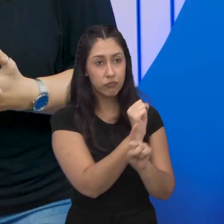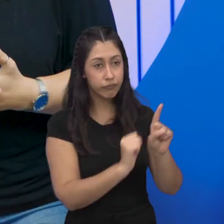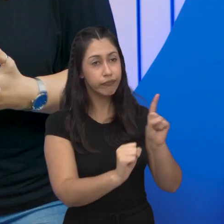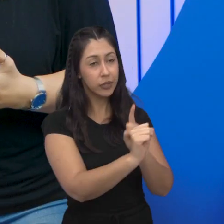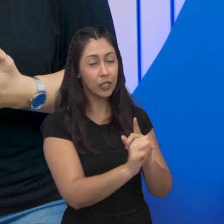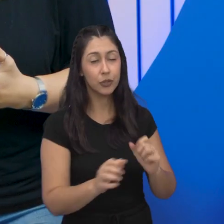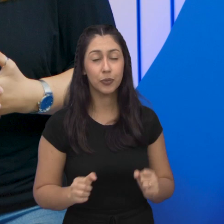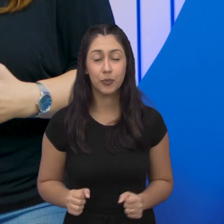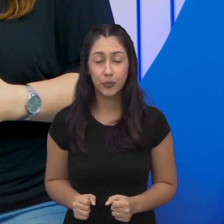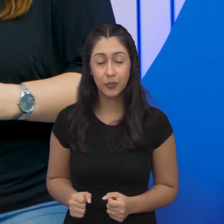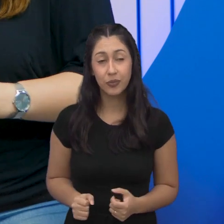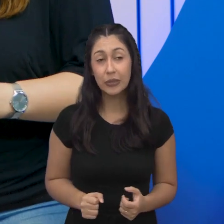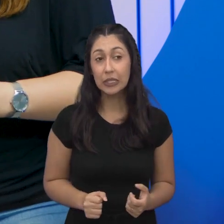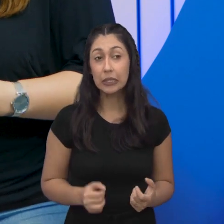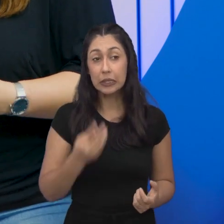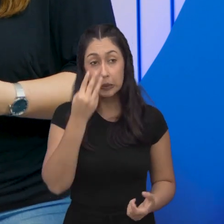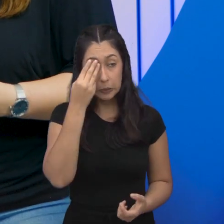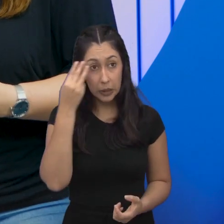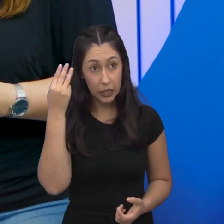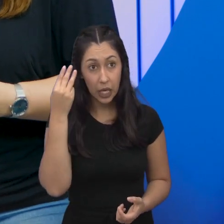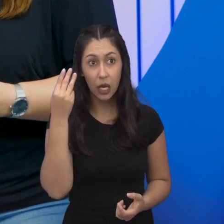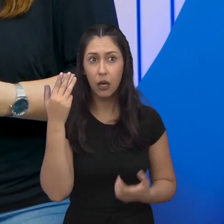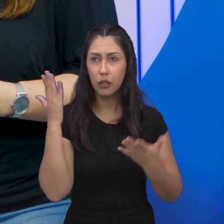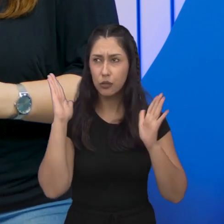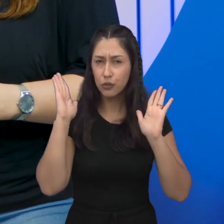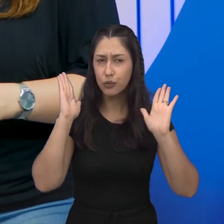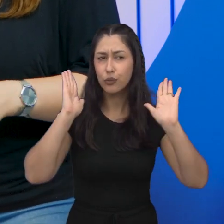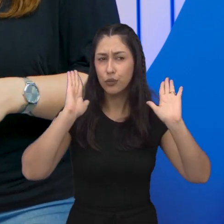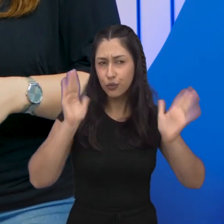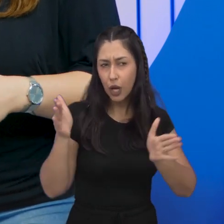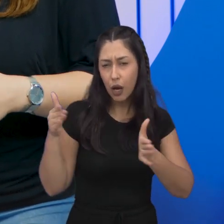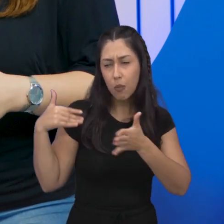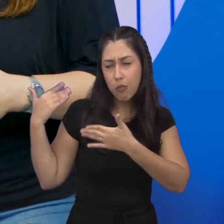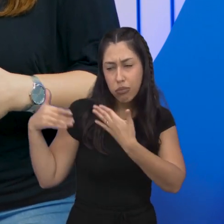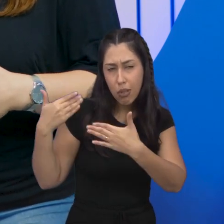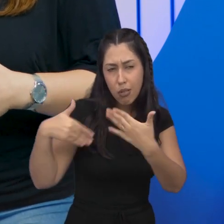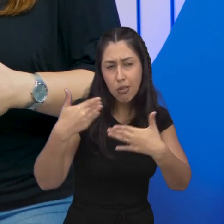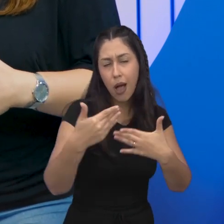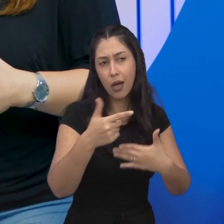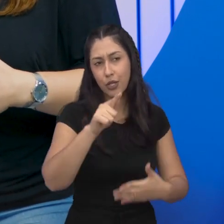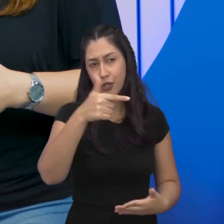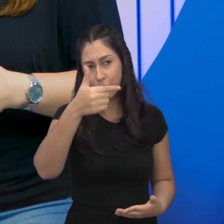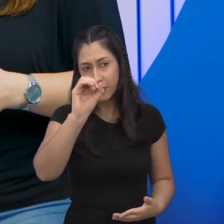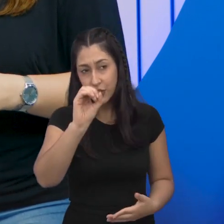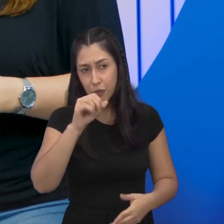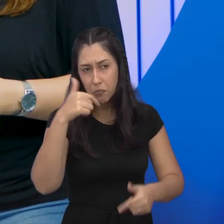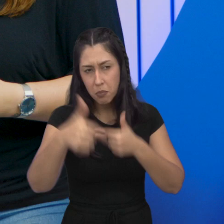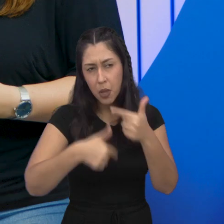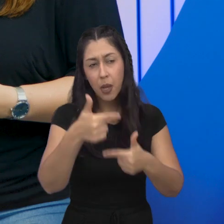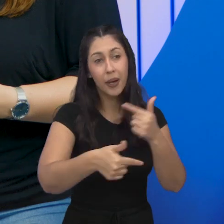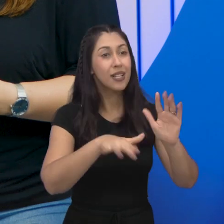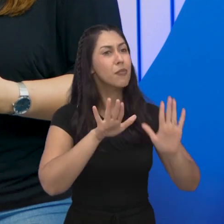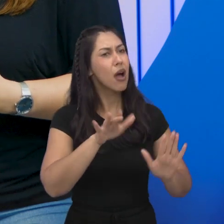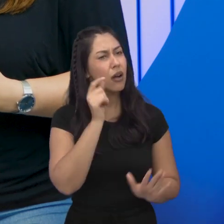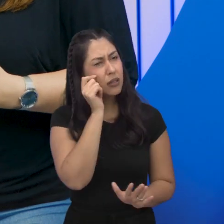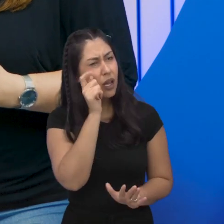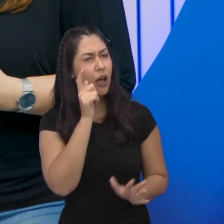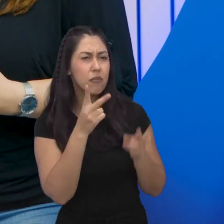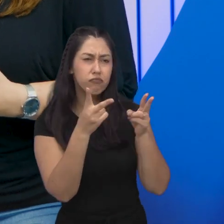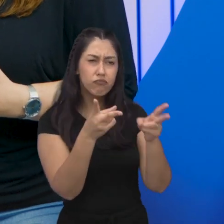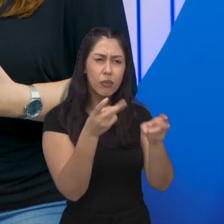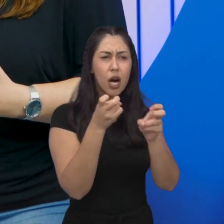sociedade. Marina, já tem um tempo, né? O trabalho do G20 não começou agora, mas é interessante ver essas